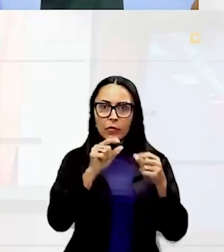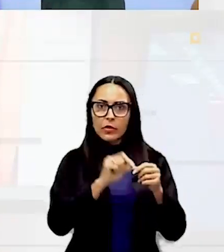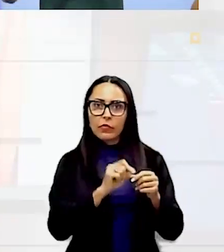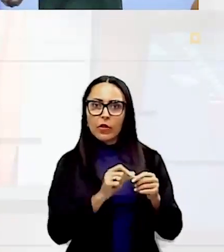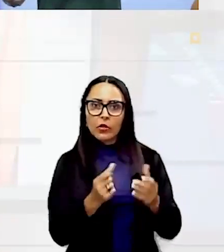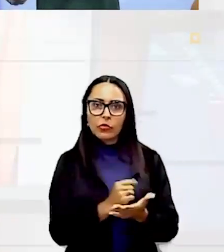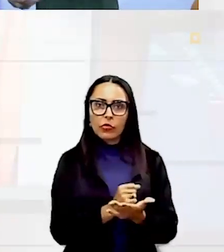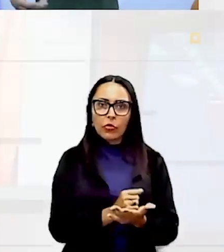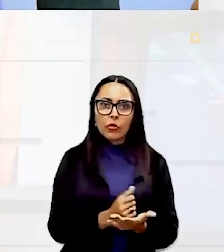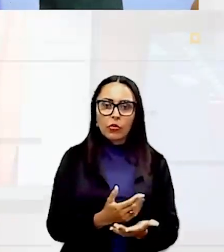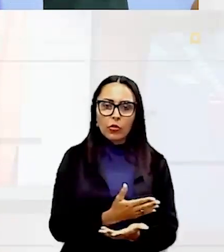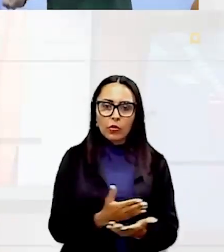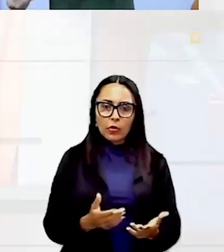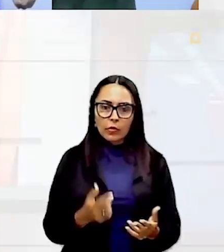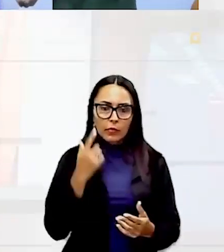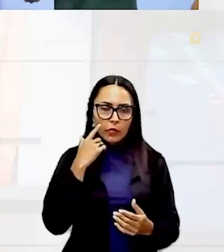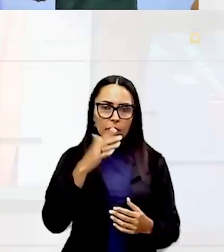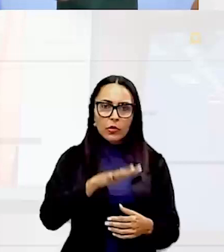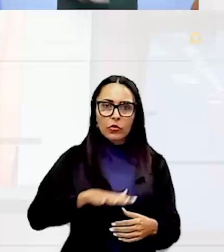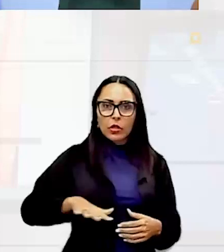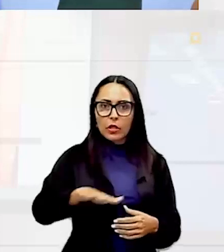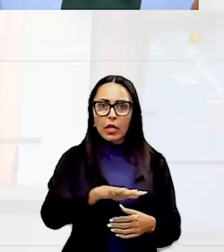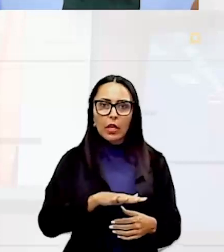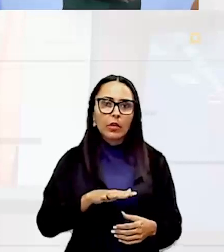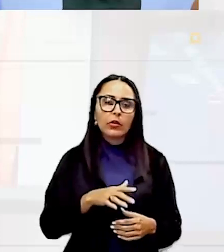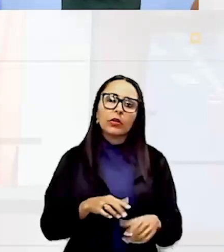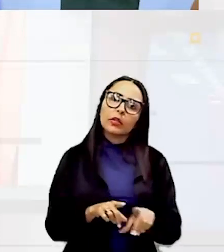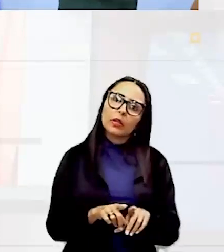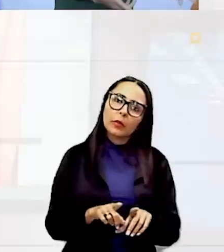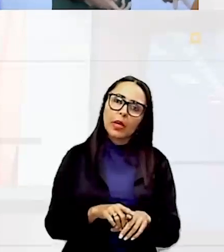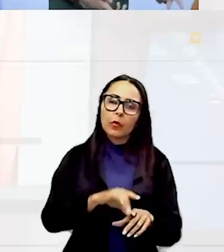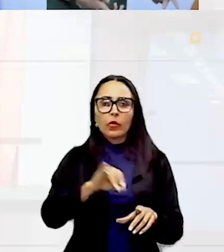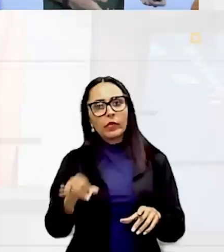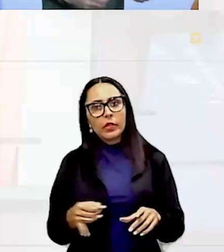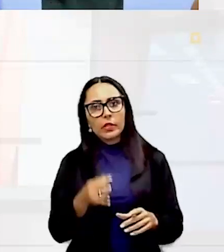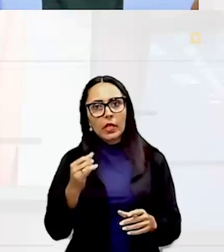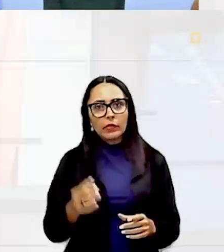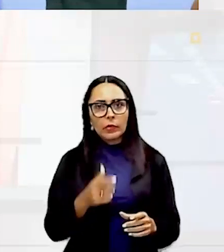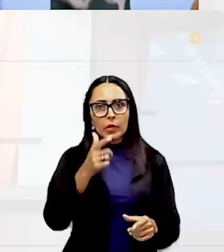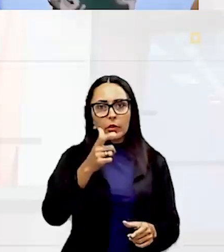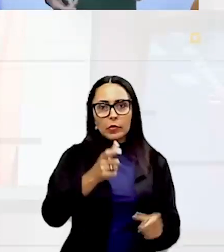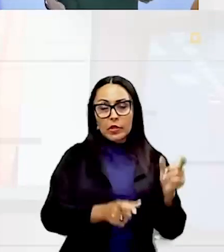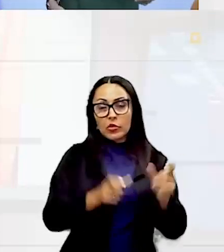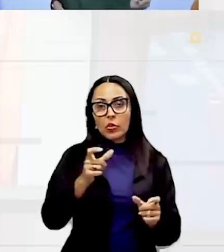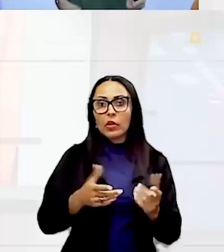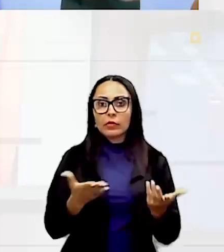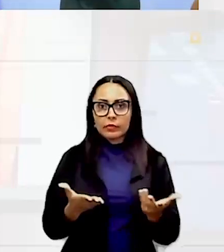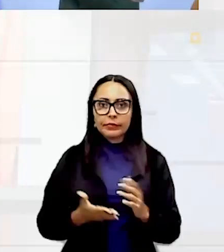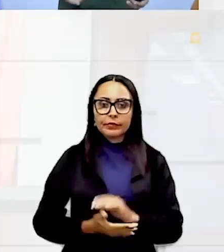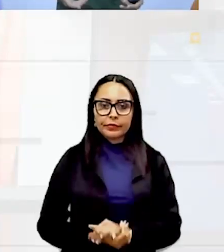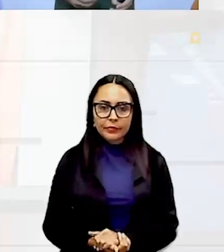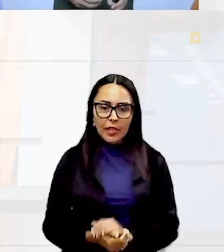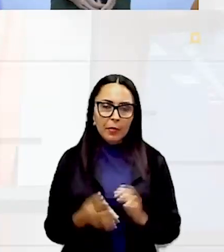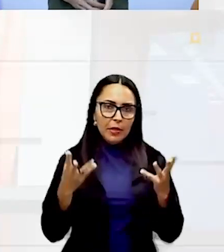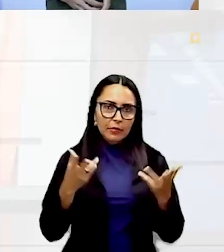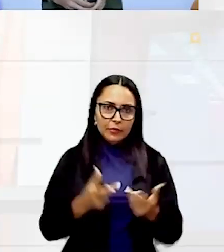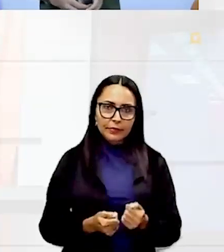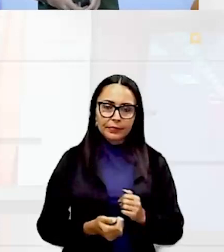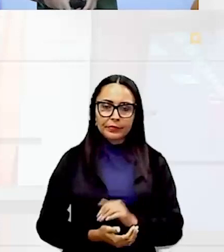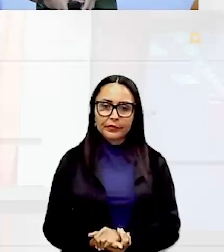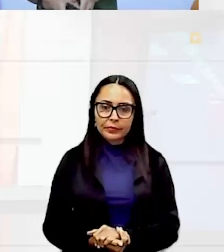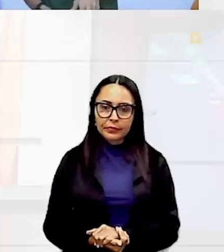você produziu, um cenário, sendo jogado e aproveitado por outras pessoas, é algo recompensador, é algo maravilhoso.